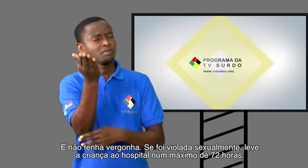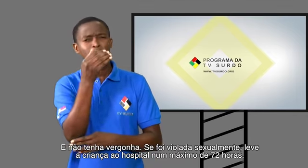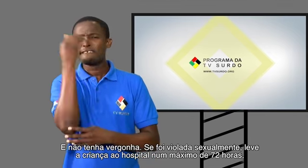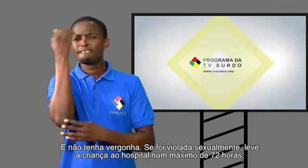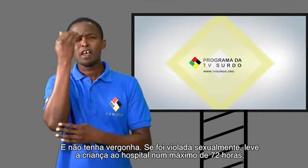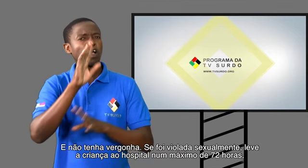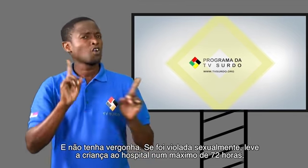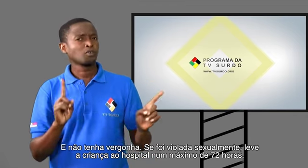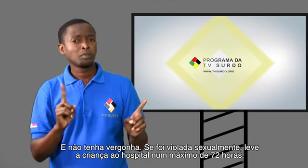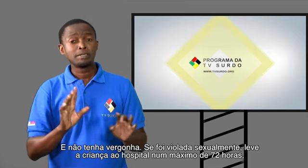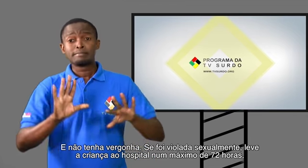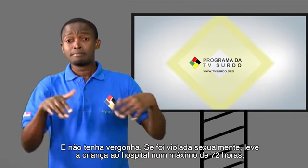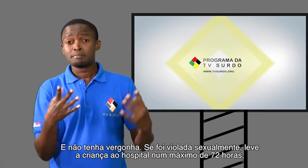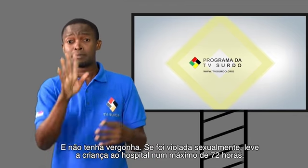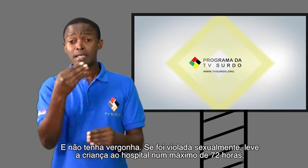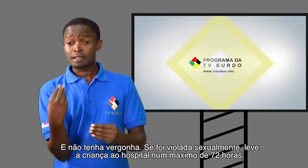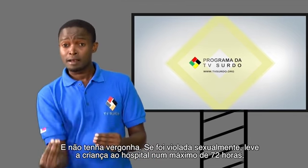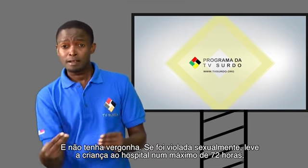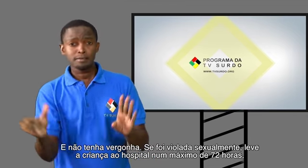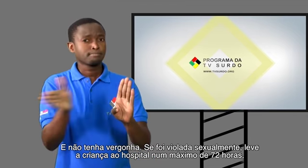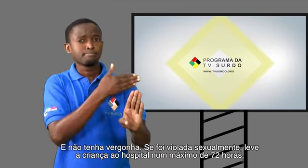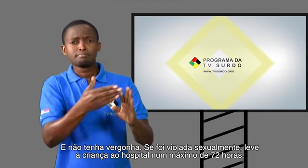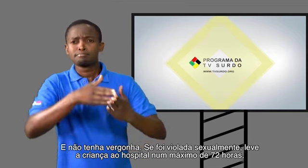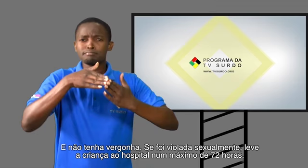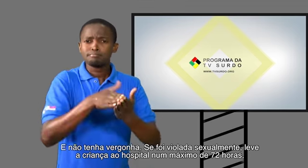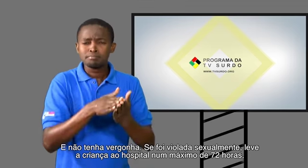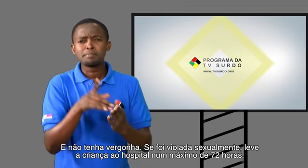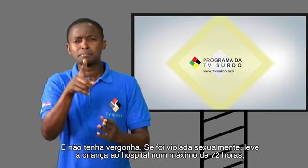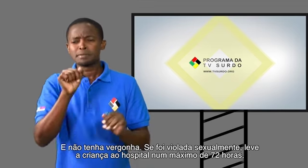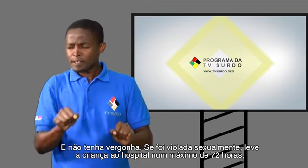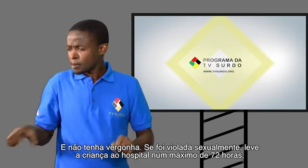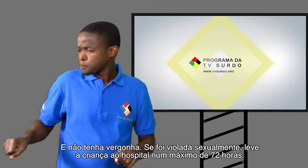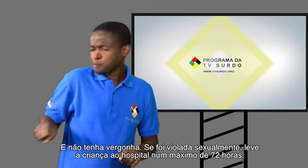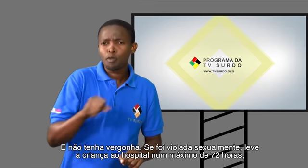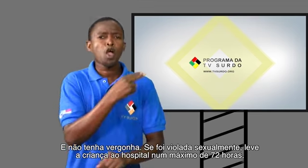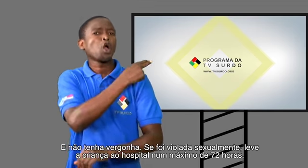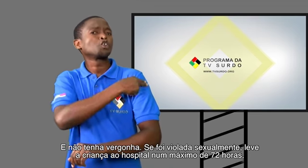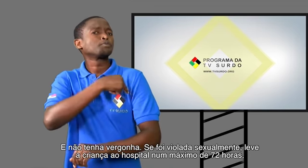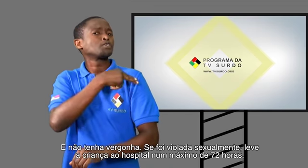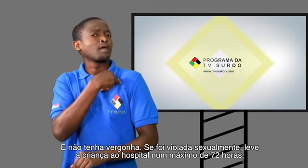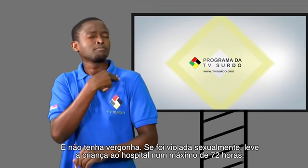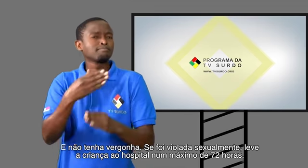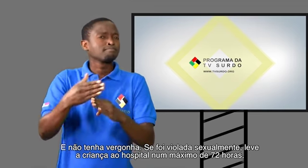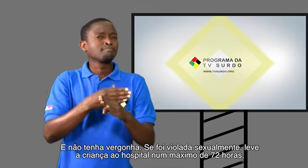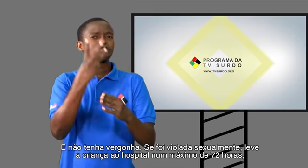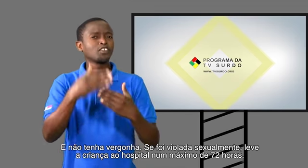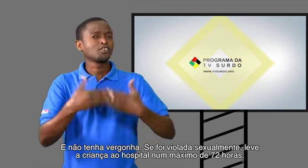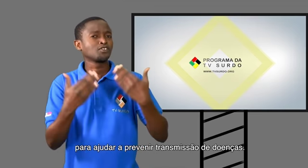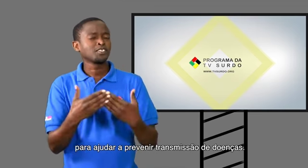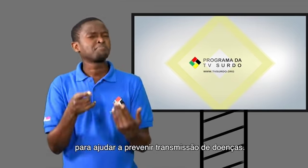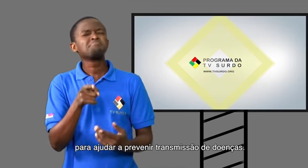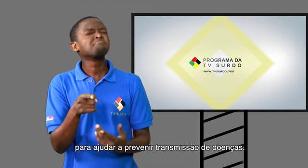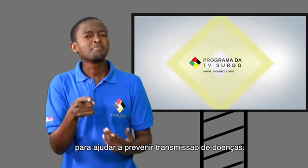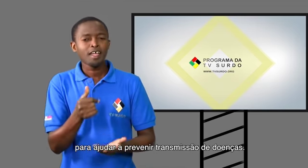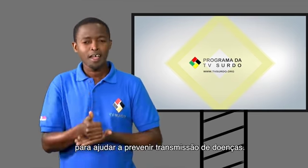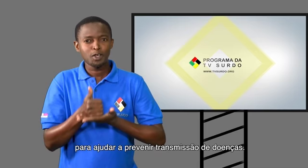E não tenha vergonha, se foi violada sexualmente, leve a criança ao hospital, no máximo de 72 horas,